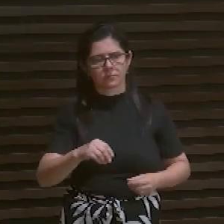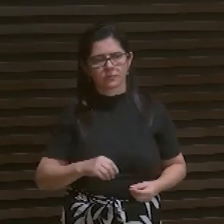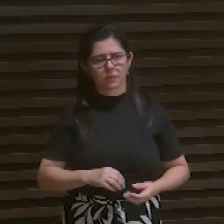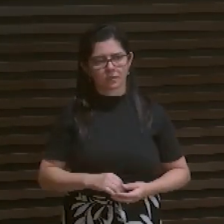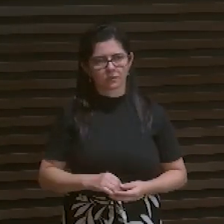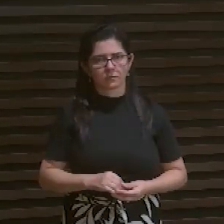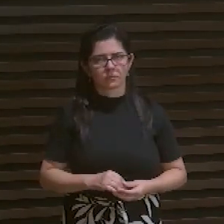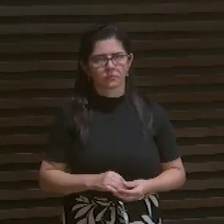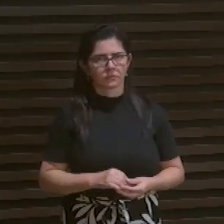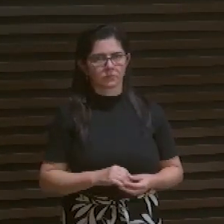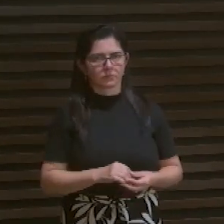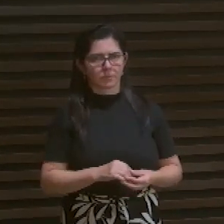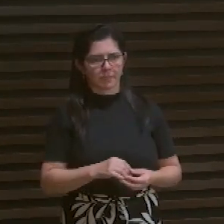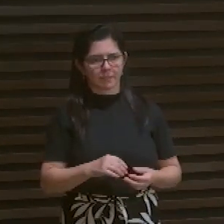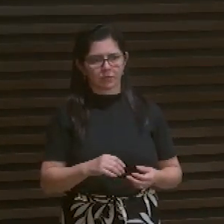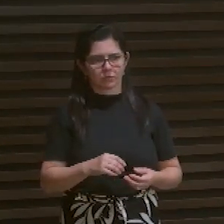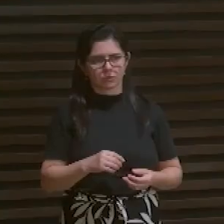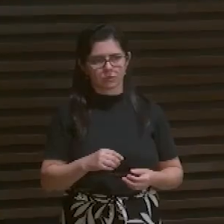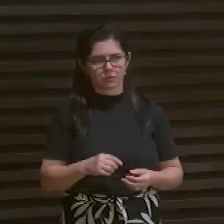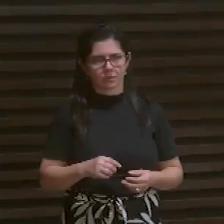ler Mateus 16, 18?